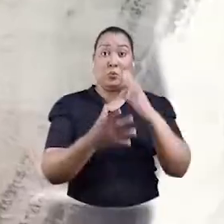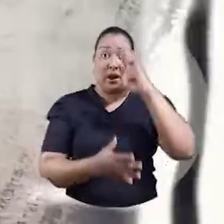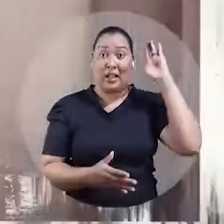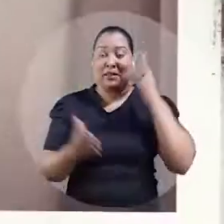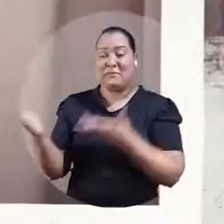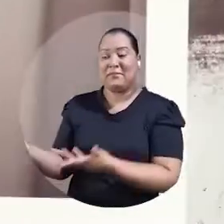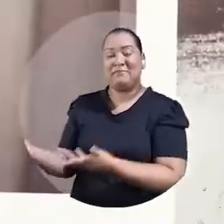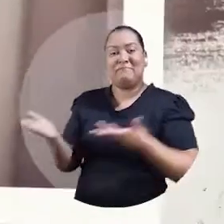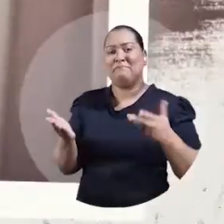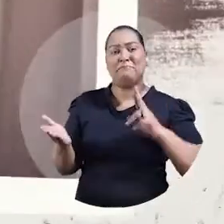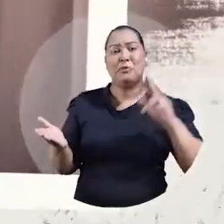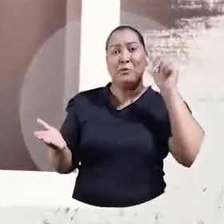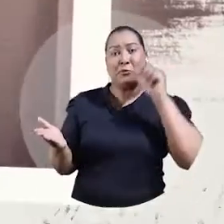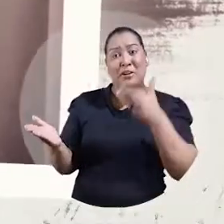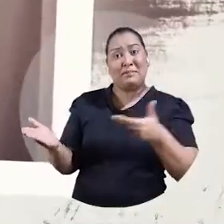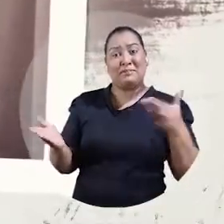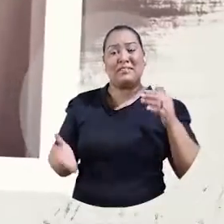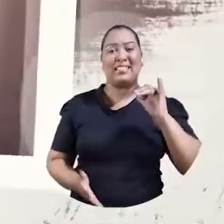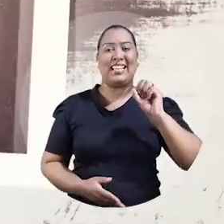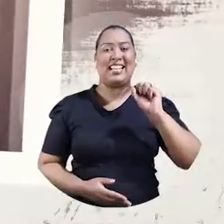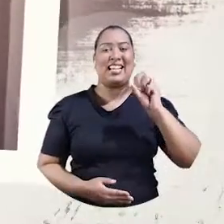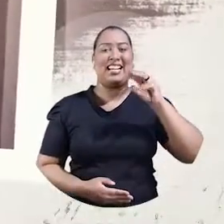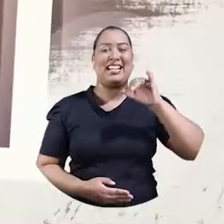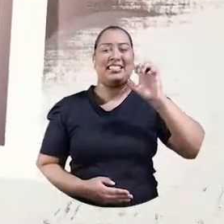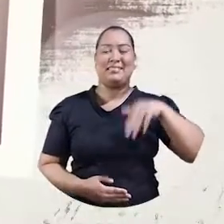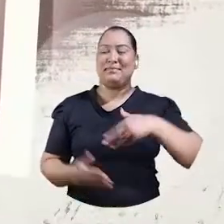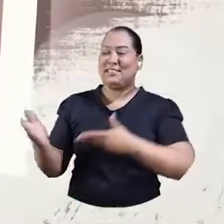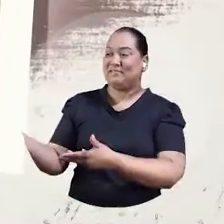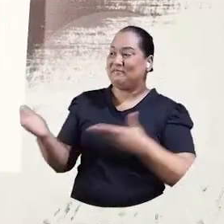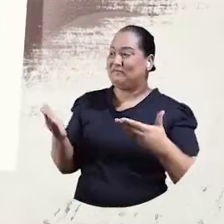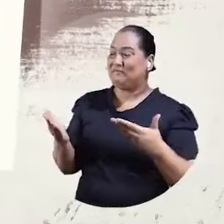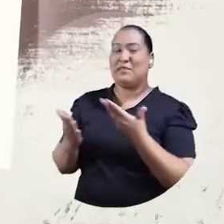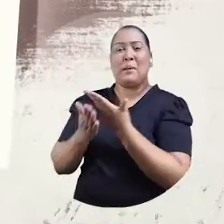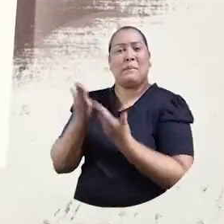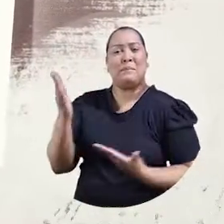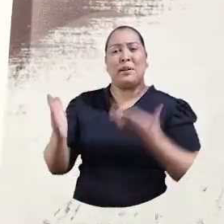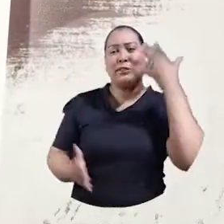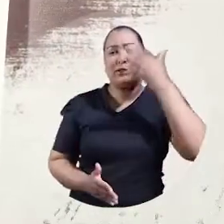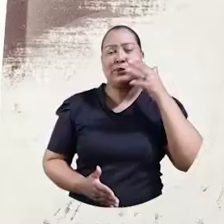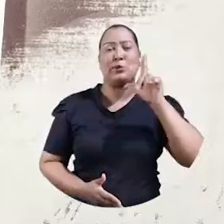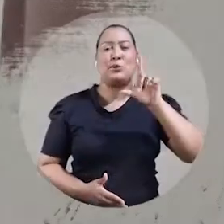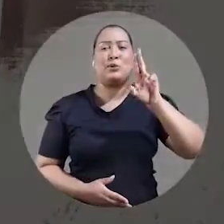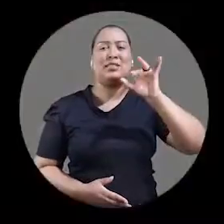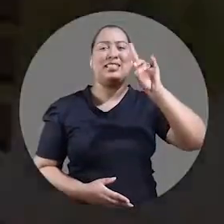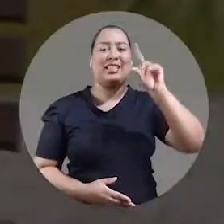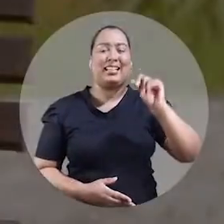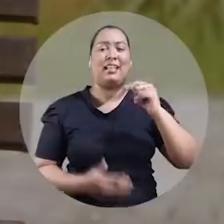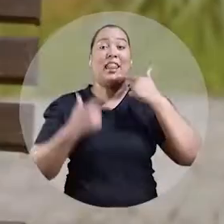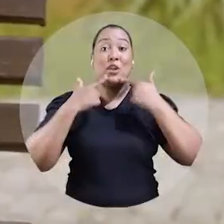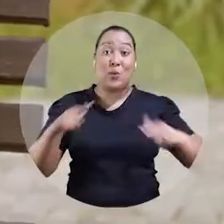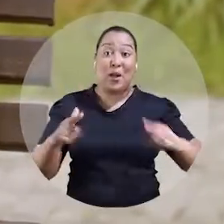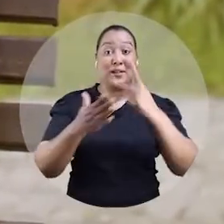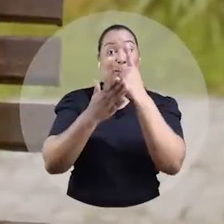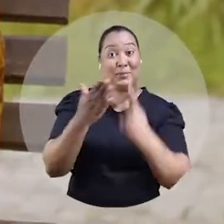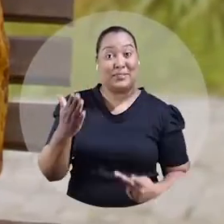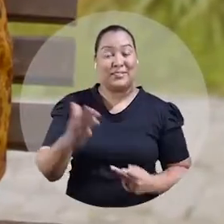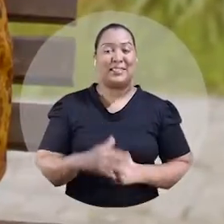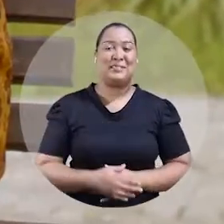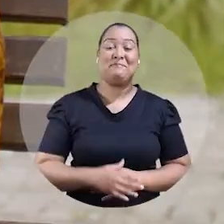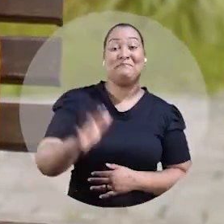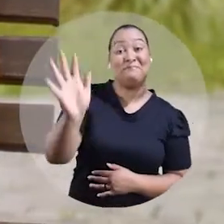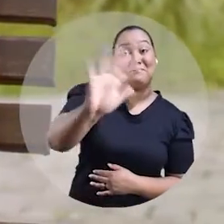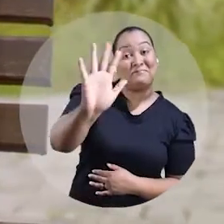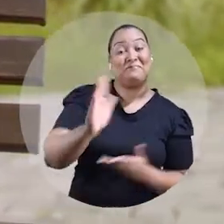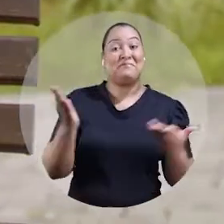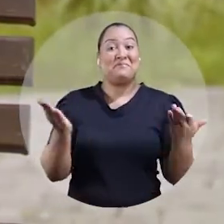escritora Yasmin Jamil Nadaf, com o discurso Lucinda Persona, Linguagem e Poesia. Olá! Eu converso